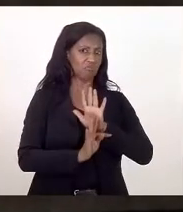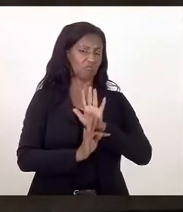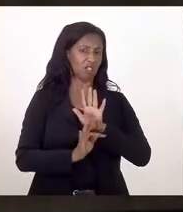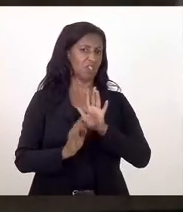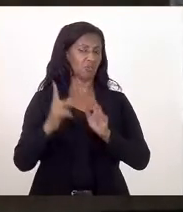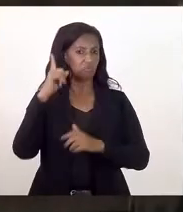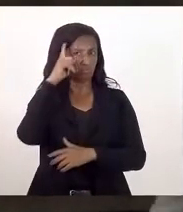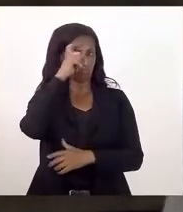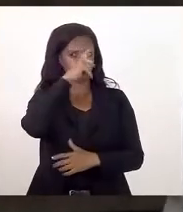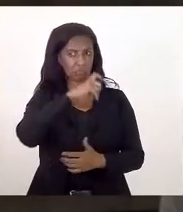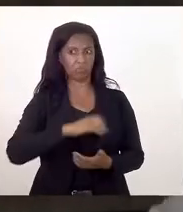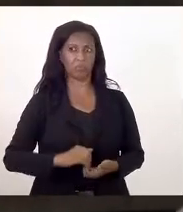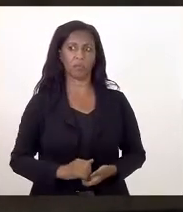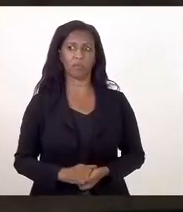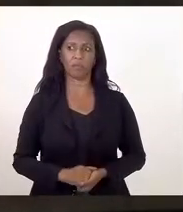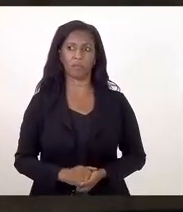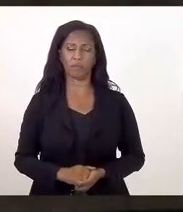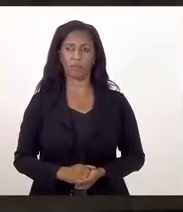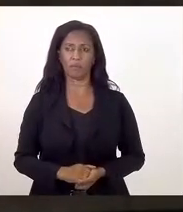complicado.